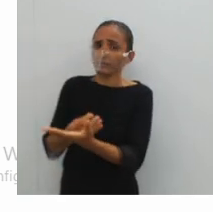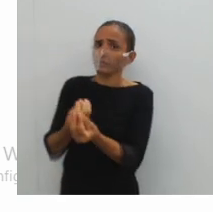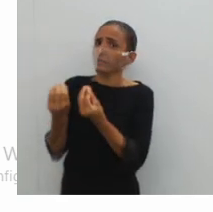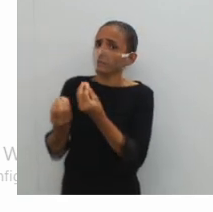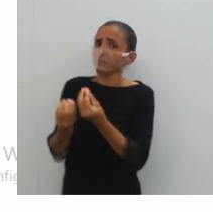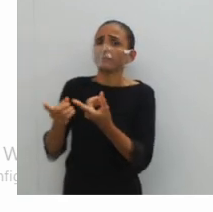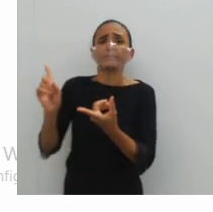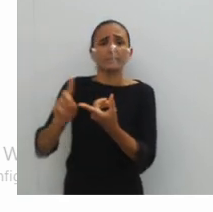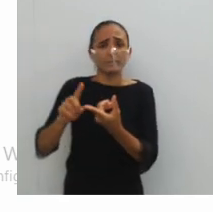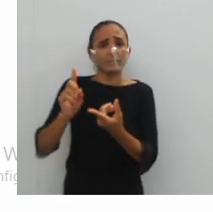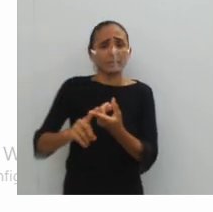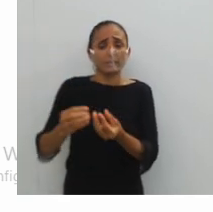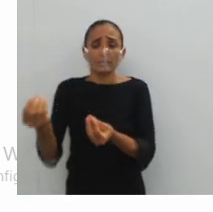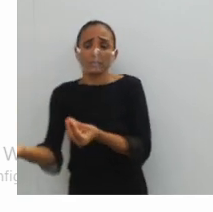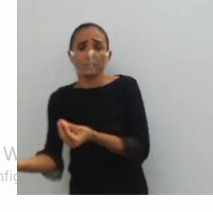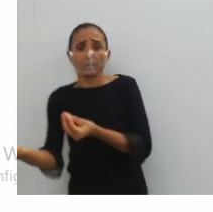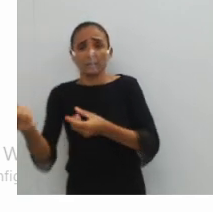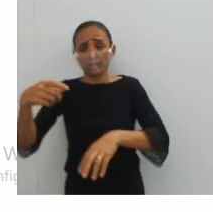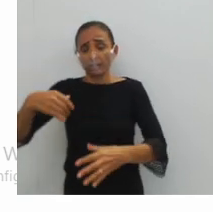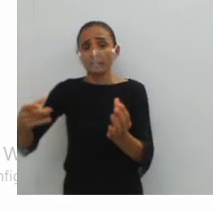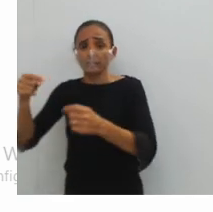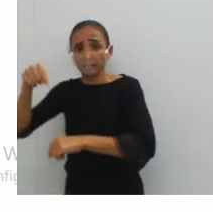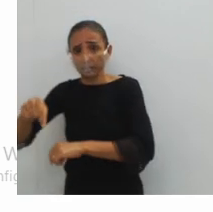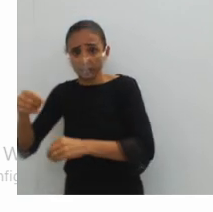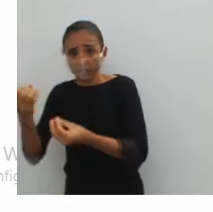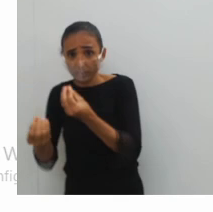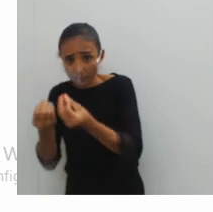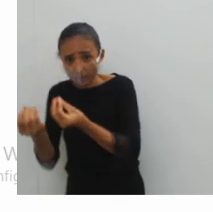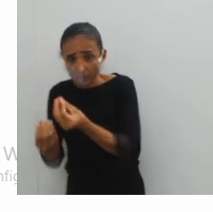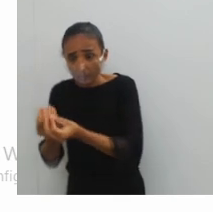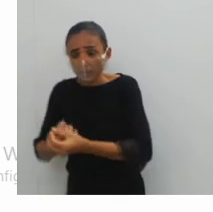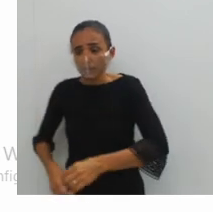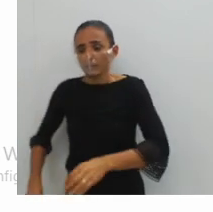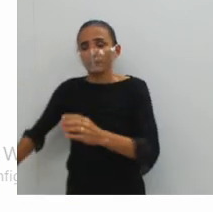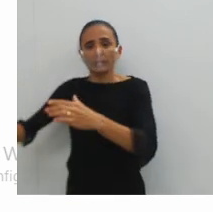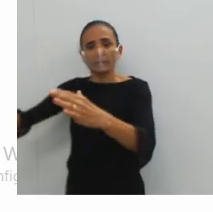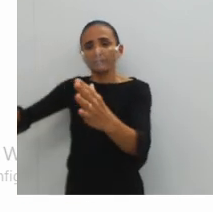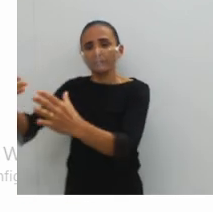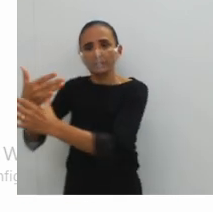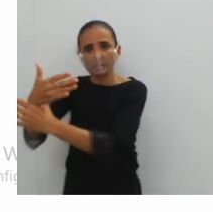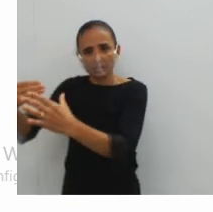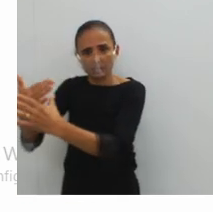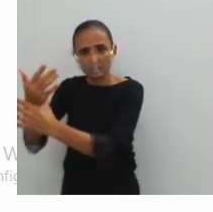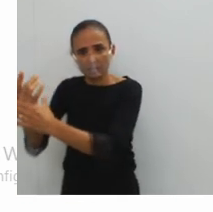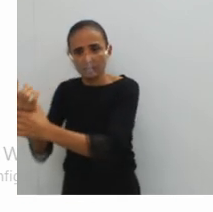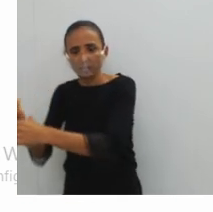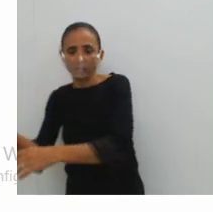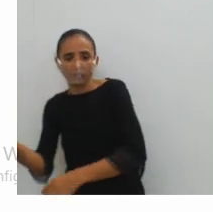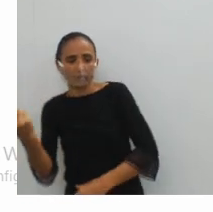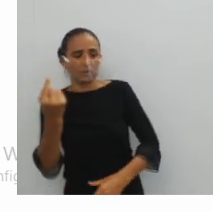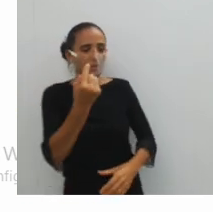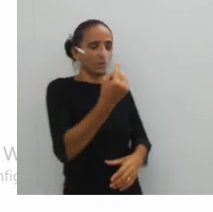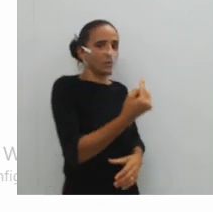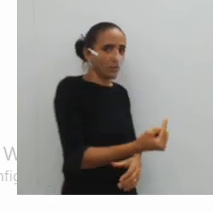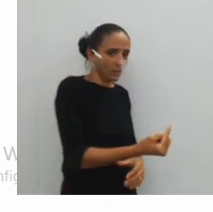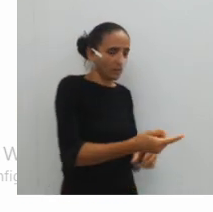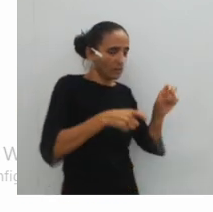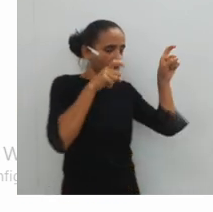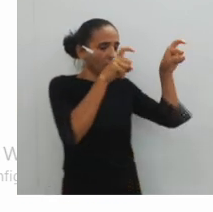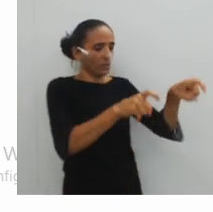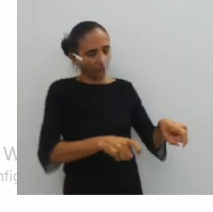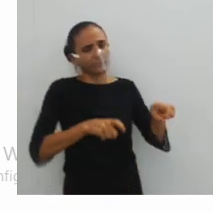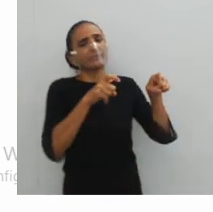tá? Que a gente vai chamar de êxodo urbano. É quando as pessoas migram da cidade para as zonas